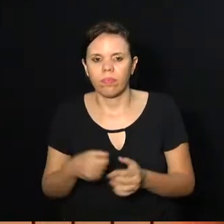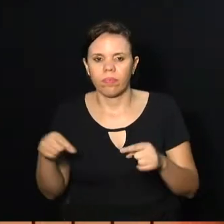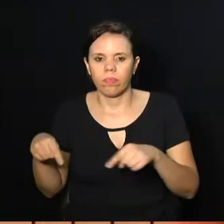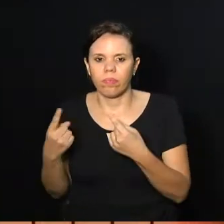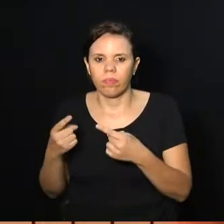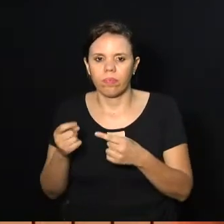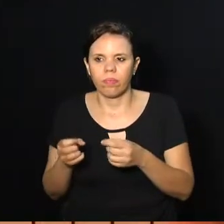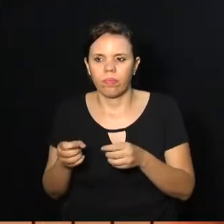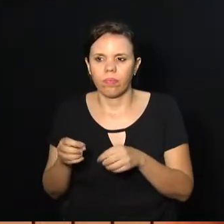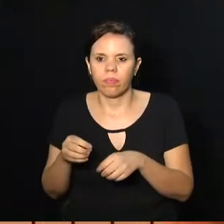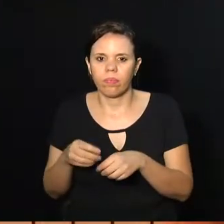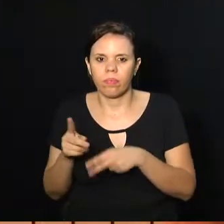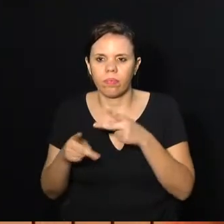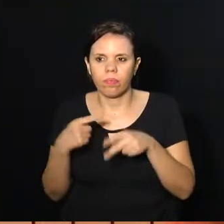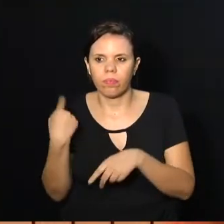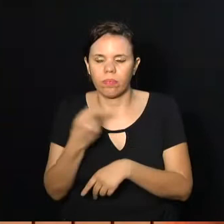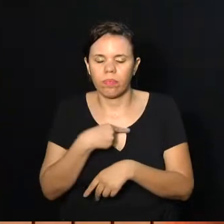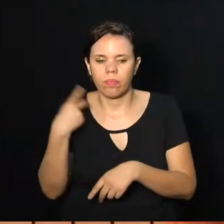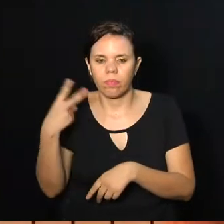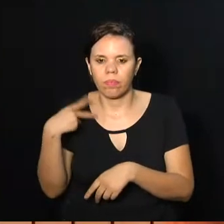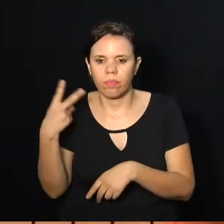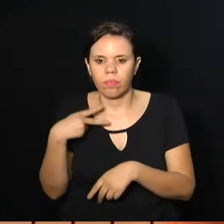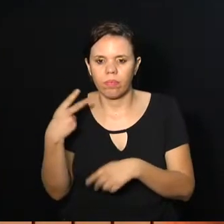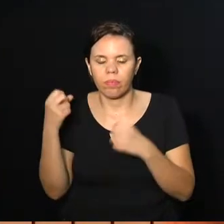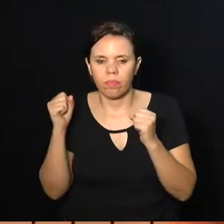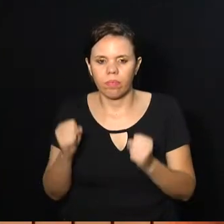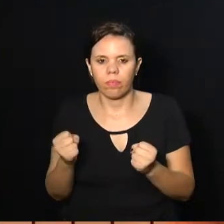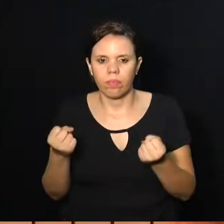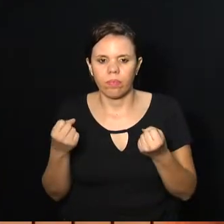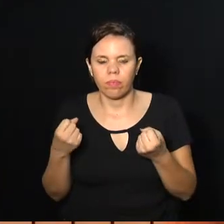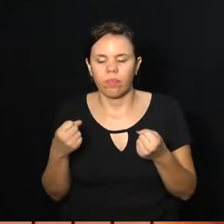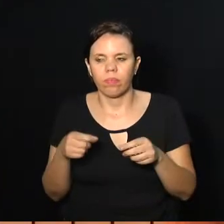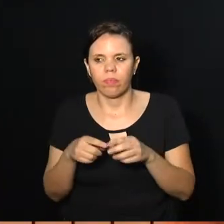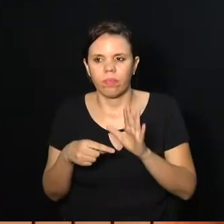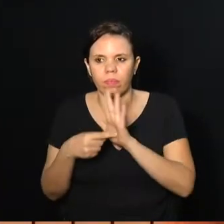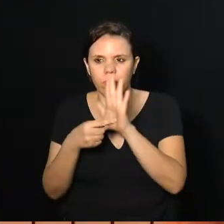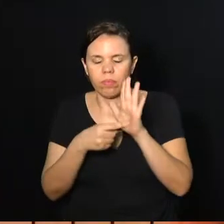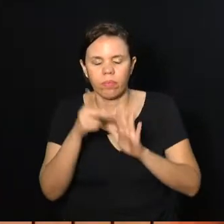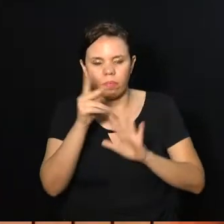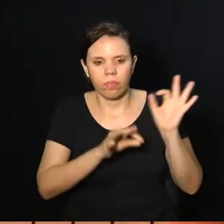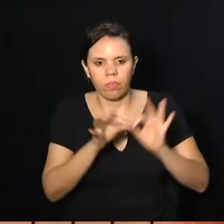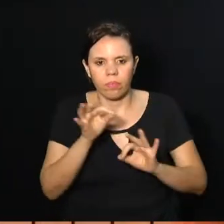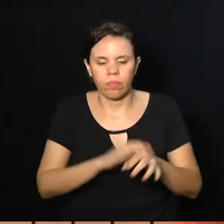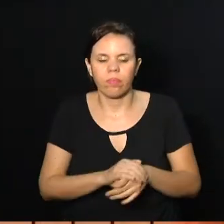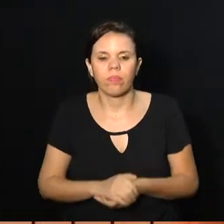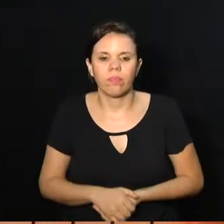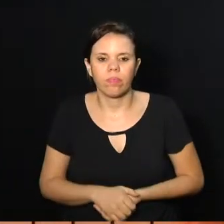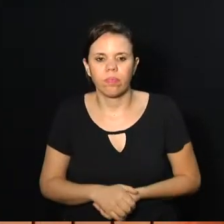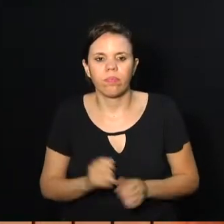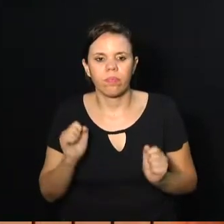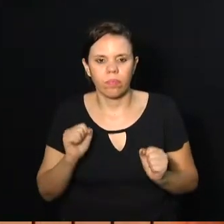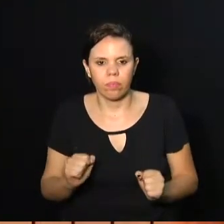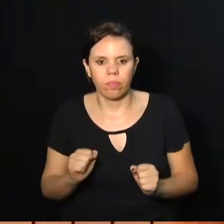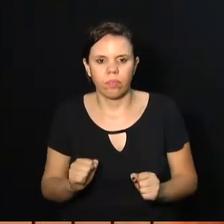lançado para que nós, vereadores, possamos apresentar projetos, né, que